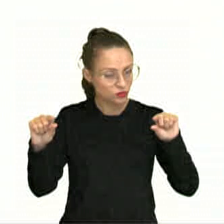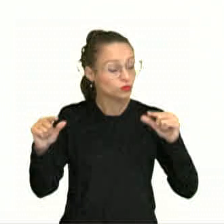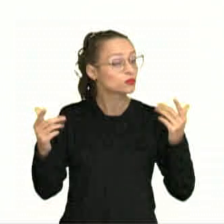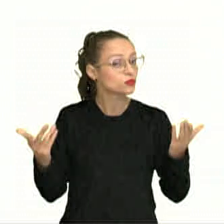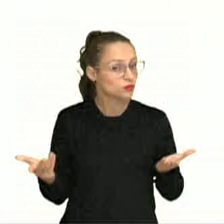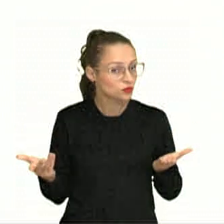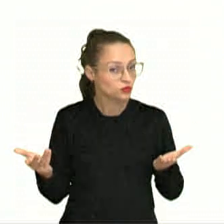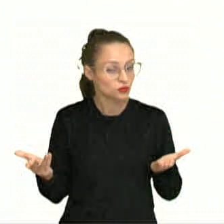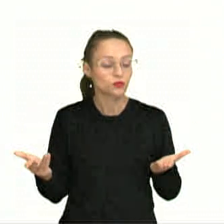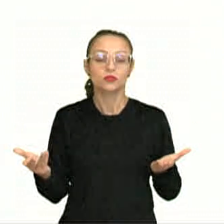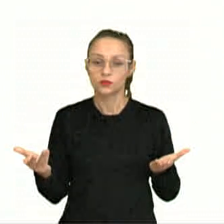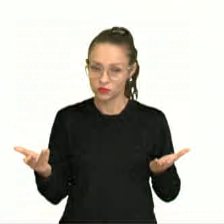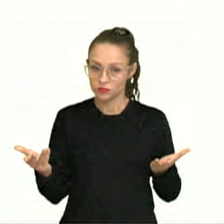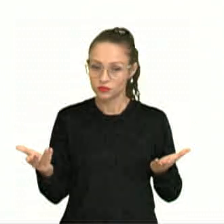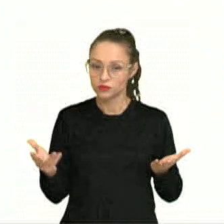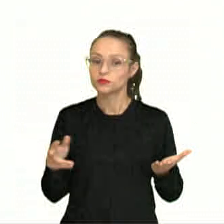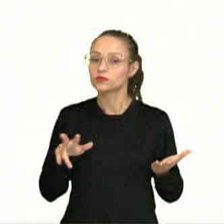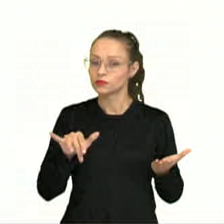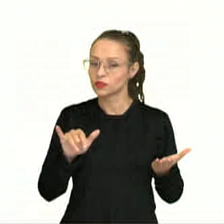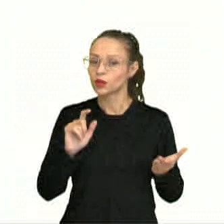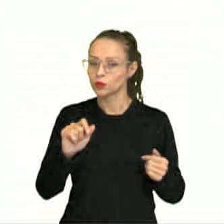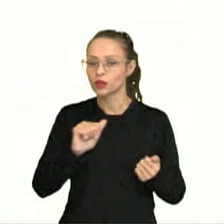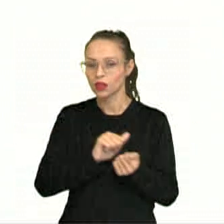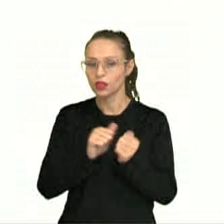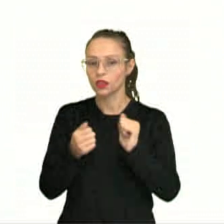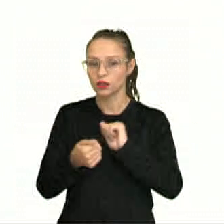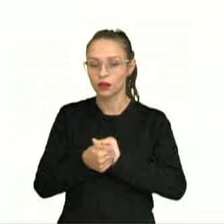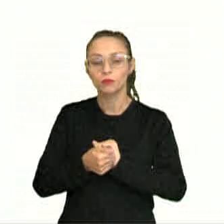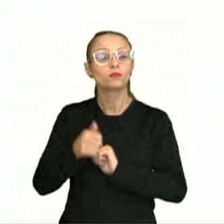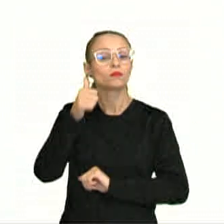seja, vai acontecer de flexionar para o